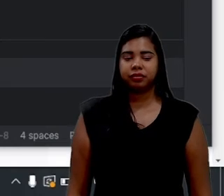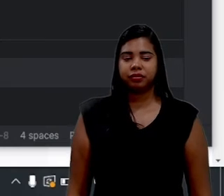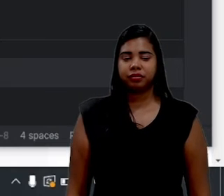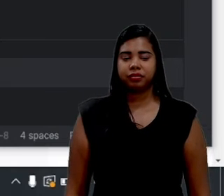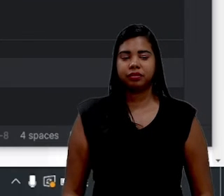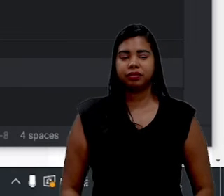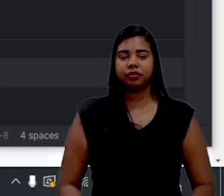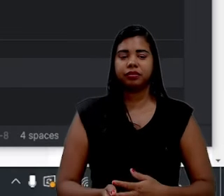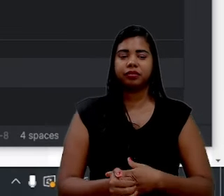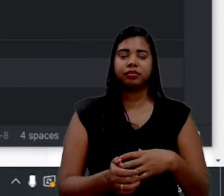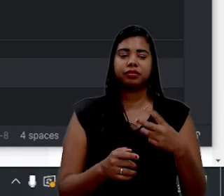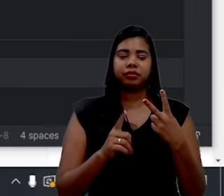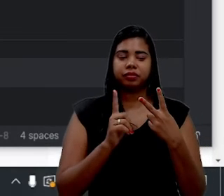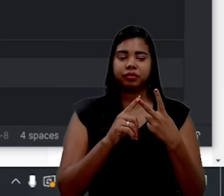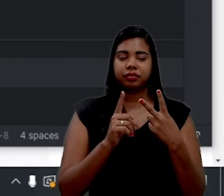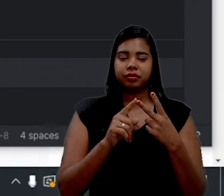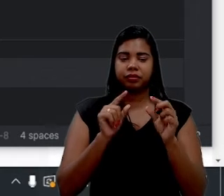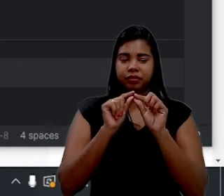uma segunda linha